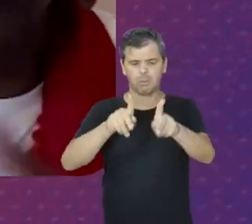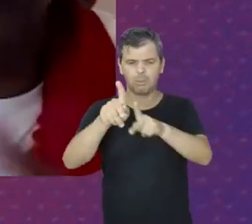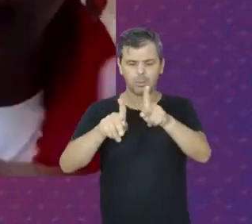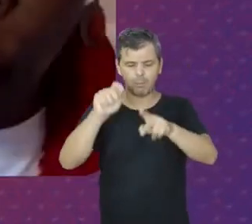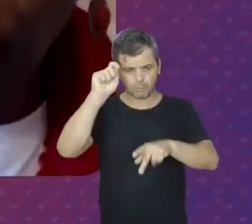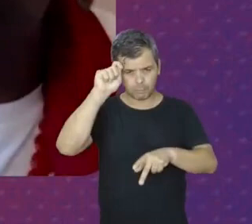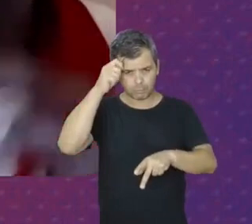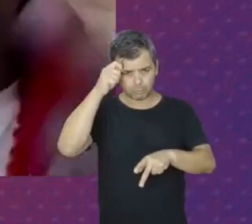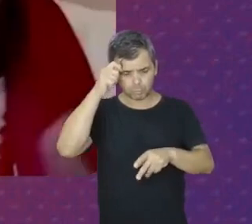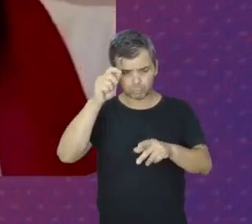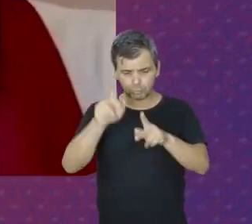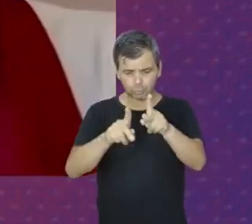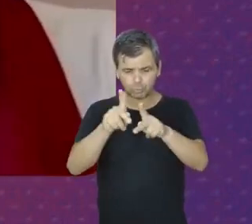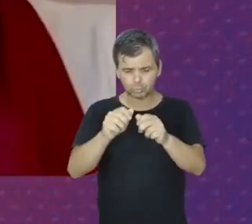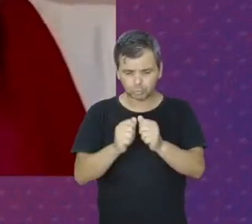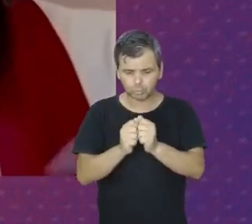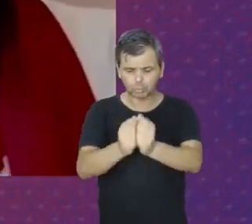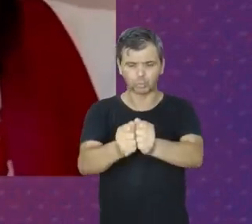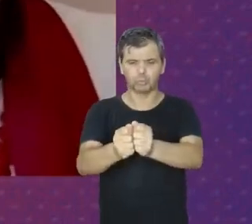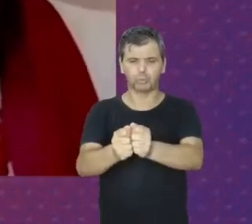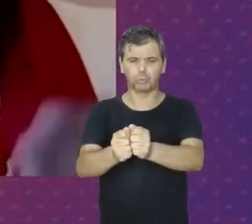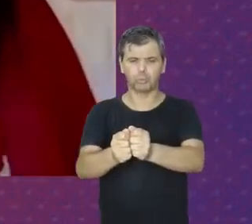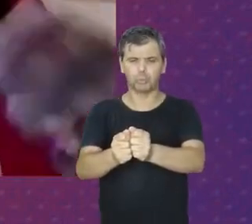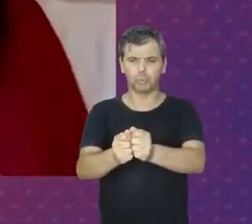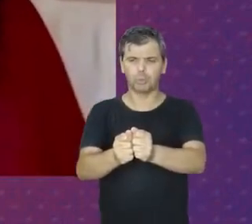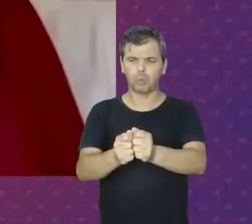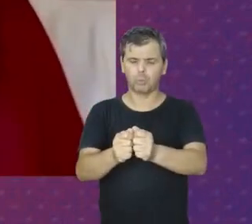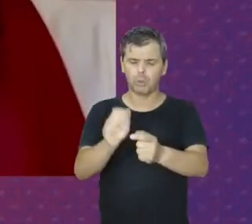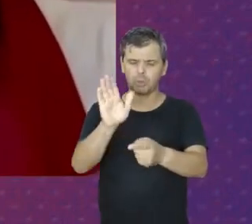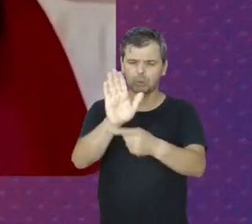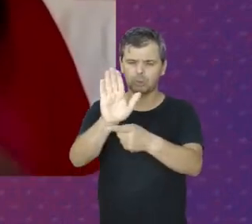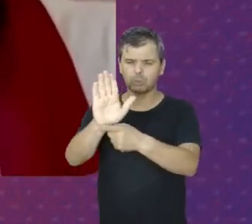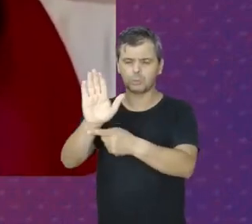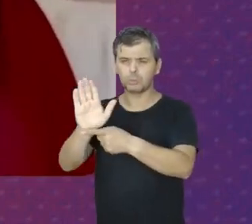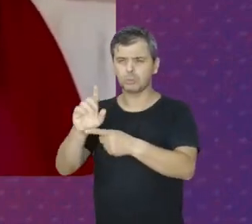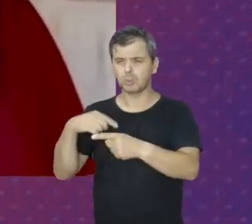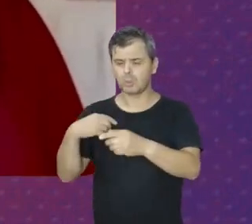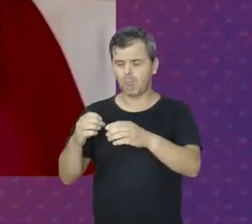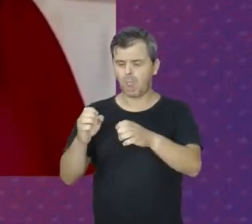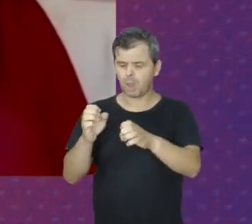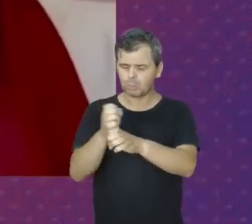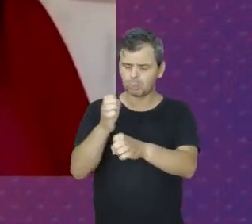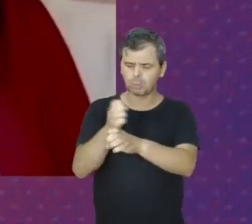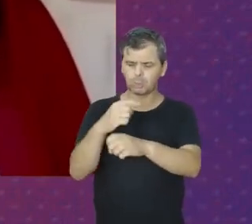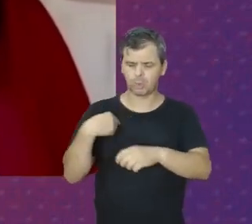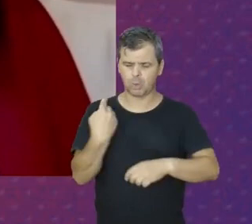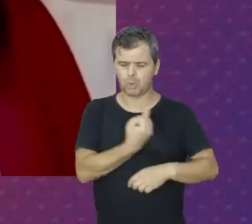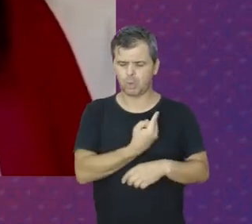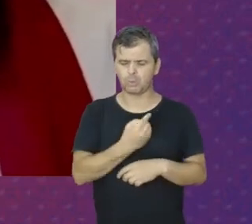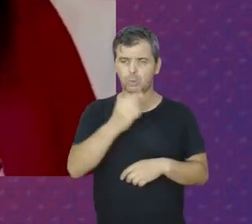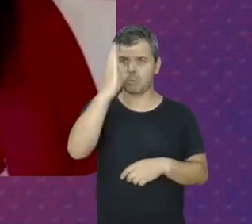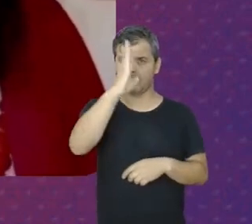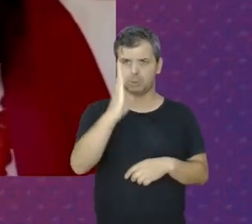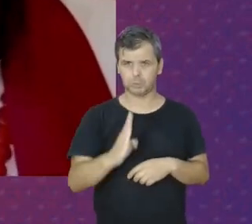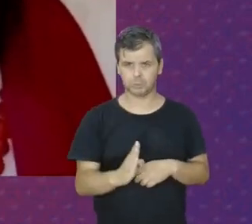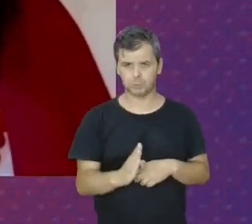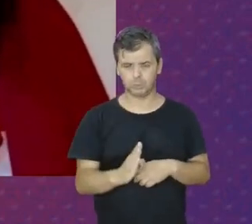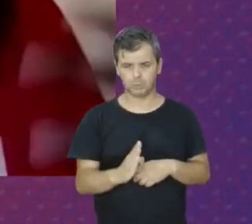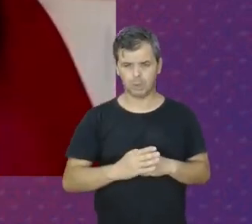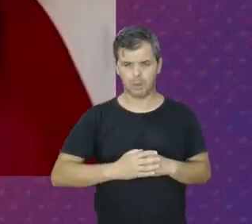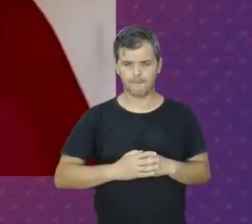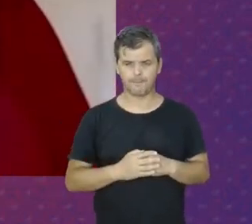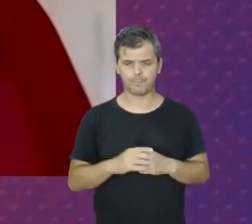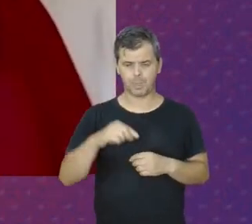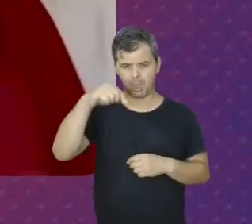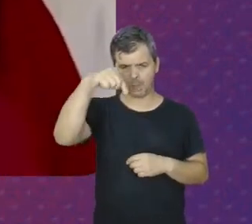negro que, junto com os outros, eles nos ajudaram a construir o nosso país. Então,